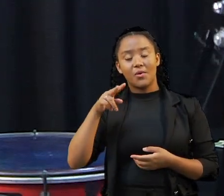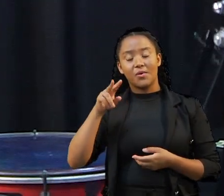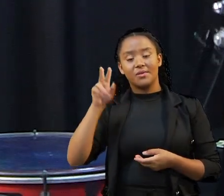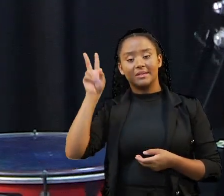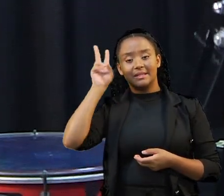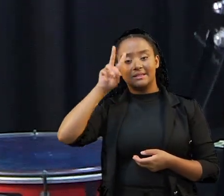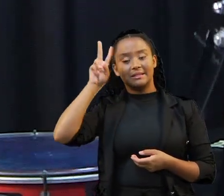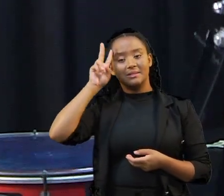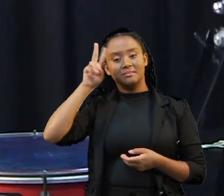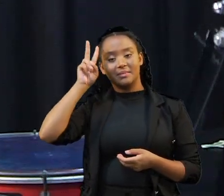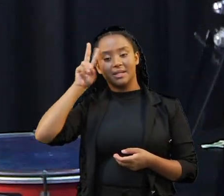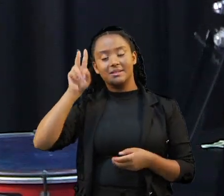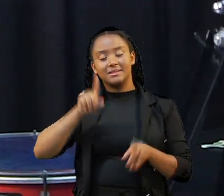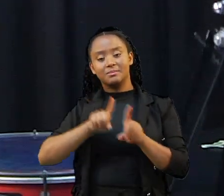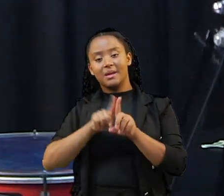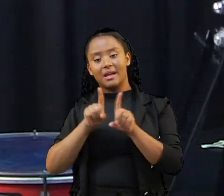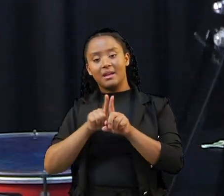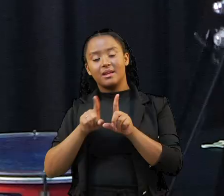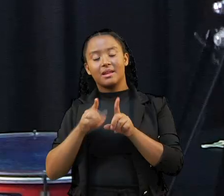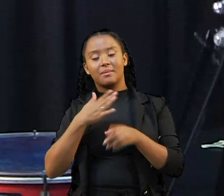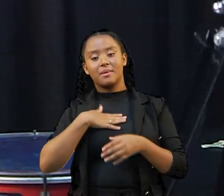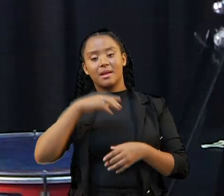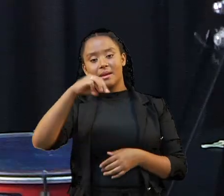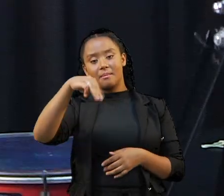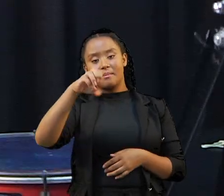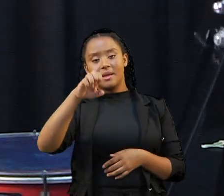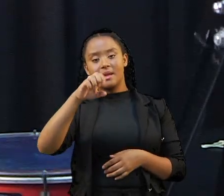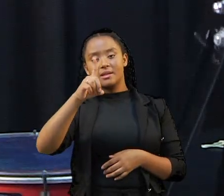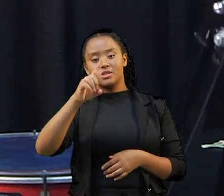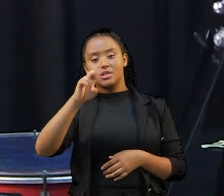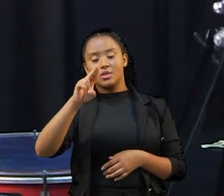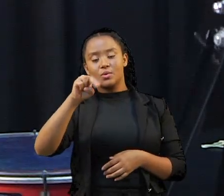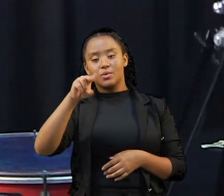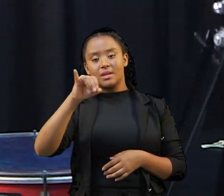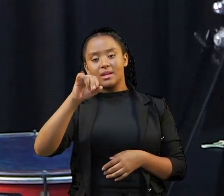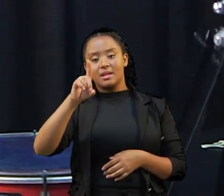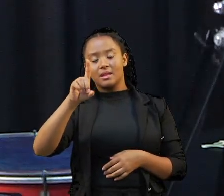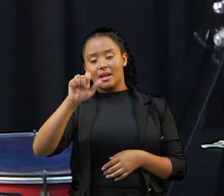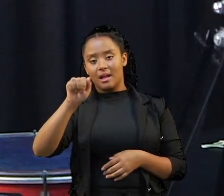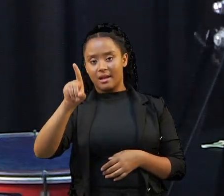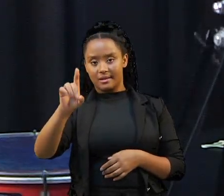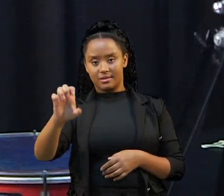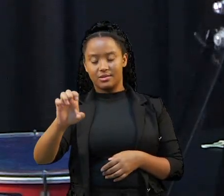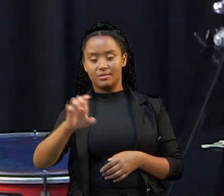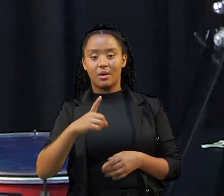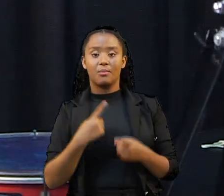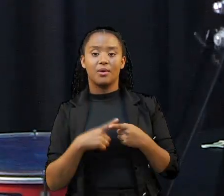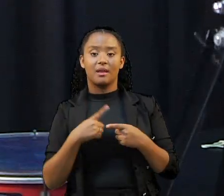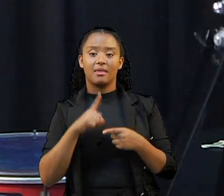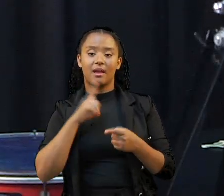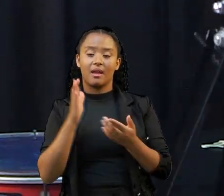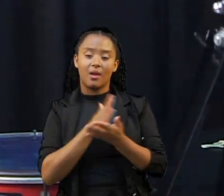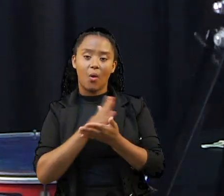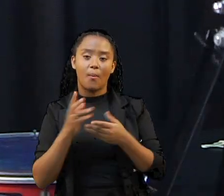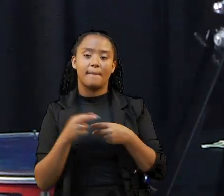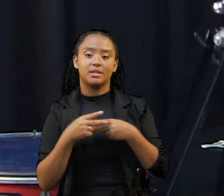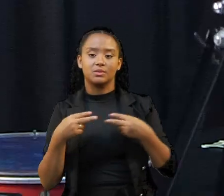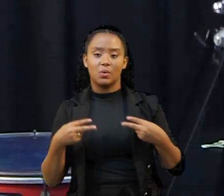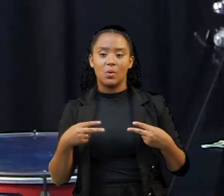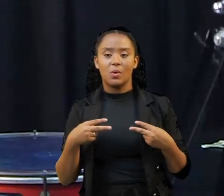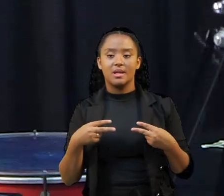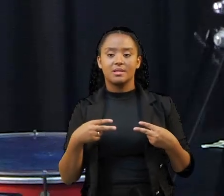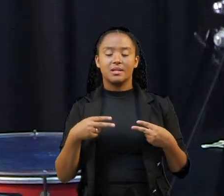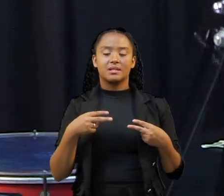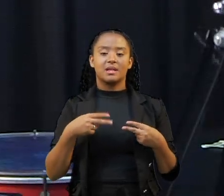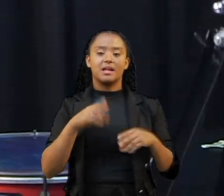resgate da minha questão da mediunidade, que eu tenho situações